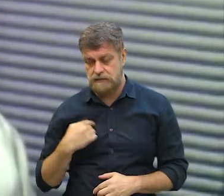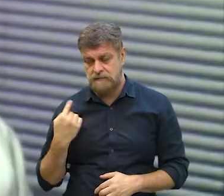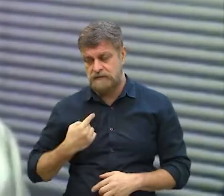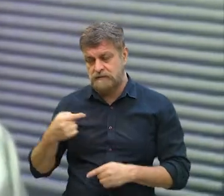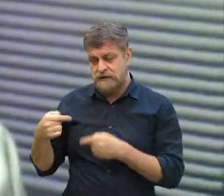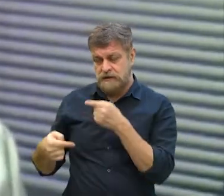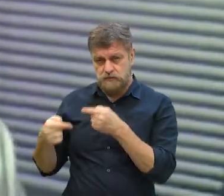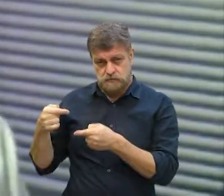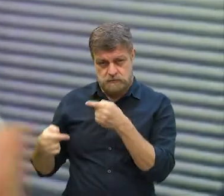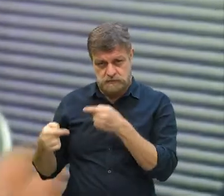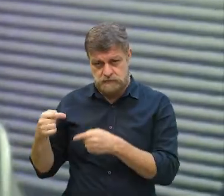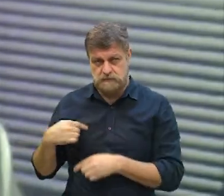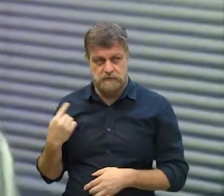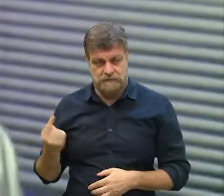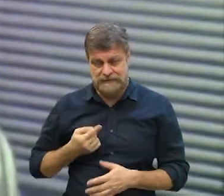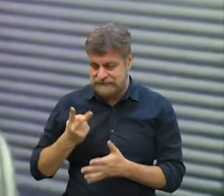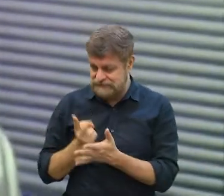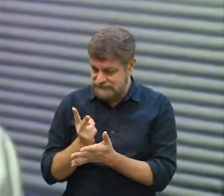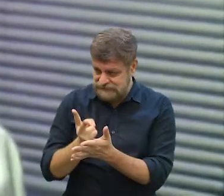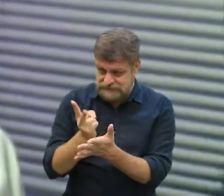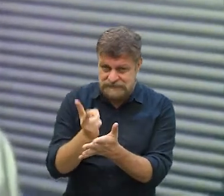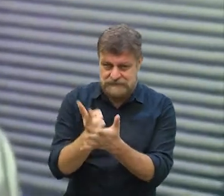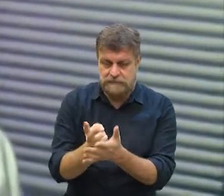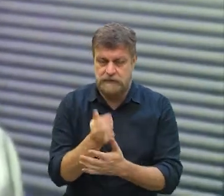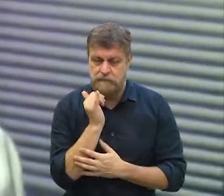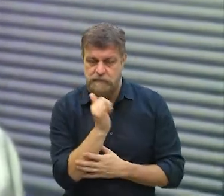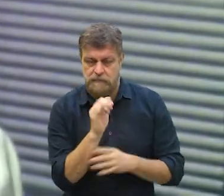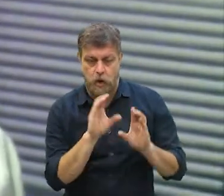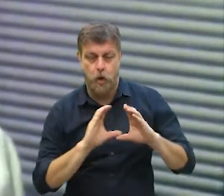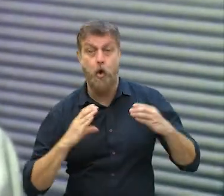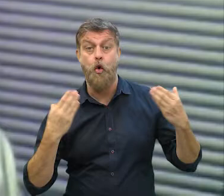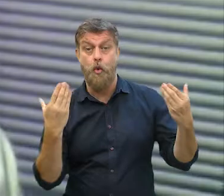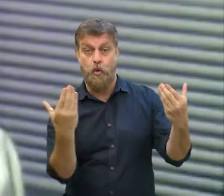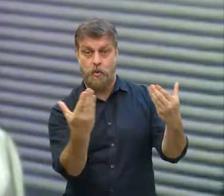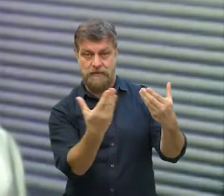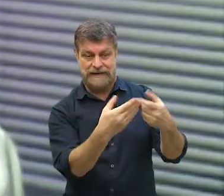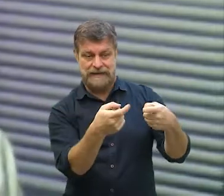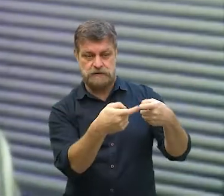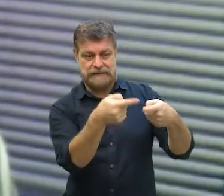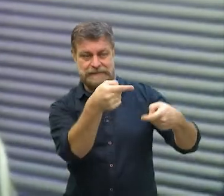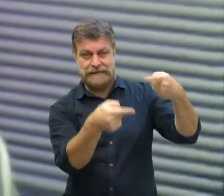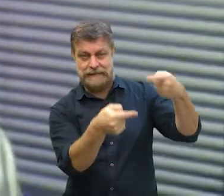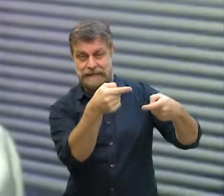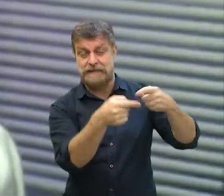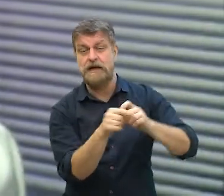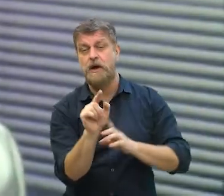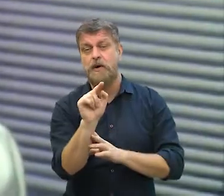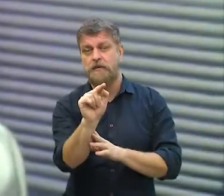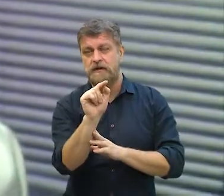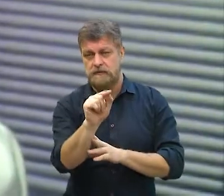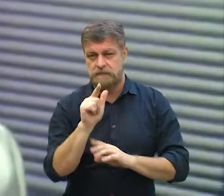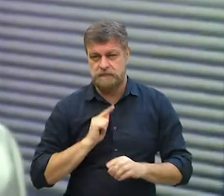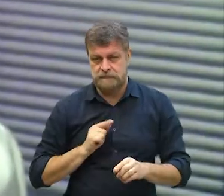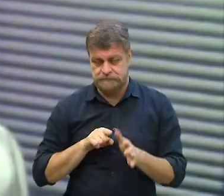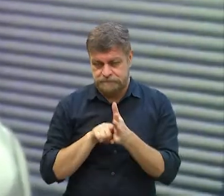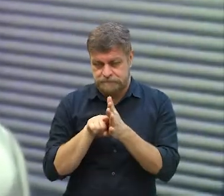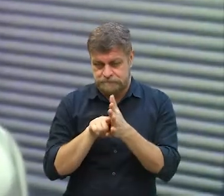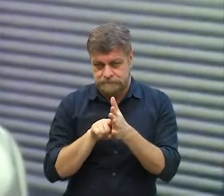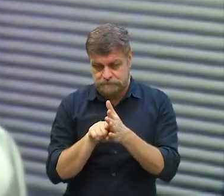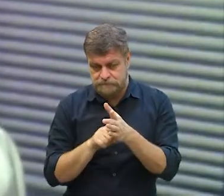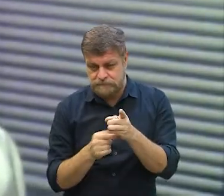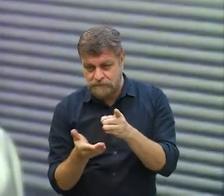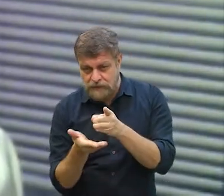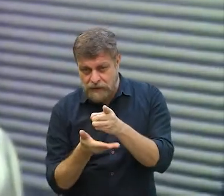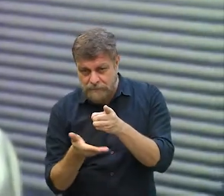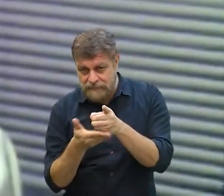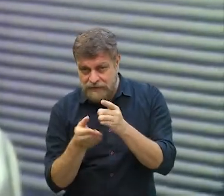surgir, mas isso é uma discussão para ser levada, isso sempre é discutido em congresso, mas é uma discussão muito ampla, é o diagnóstico